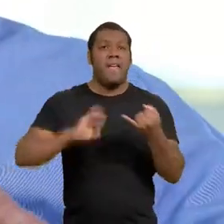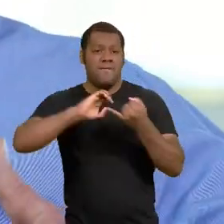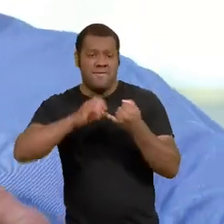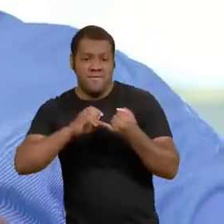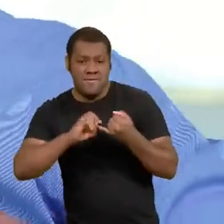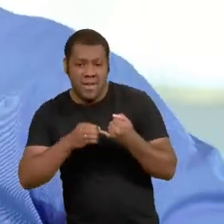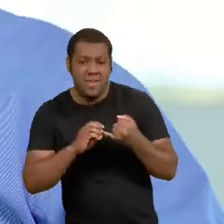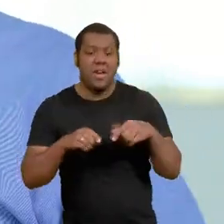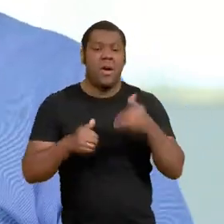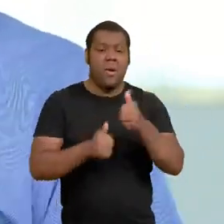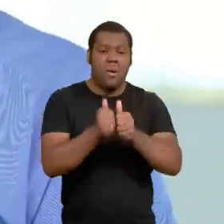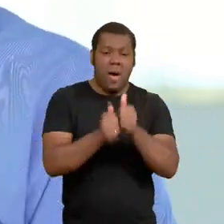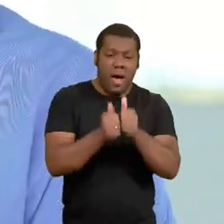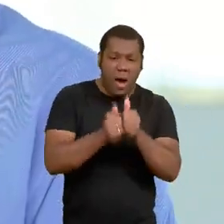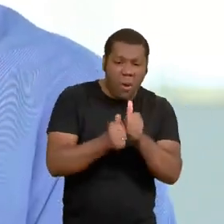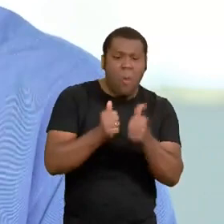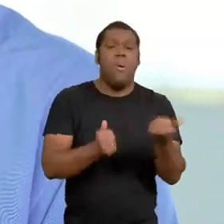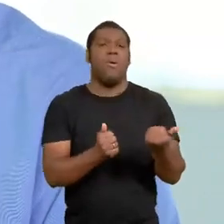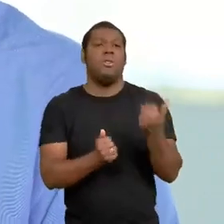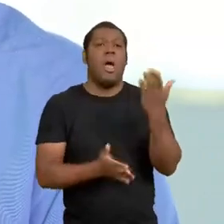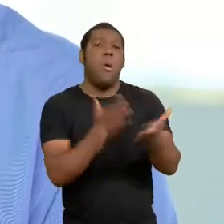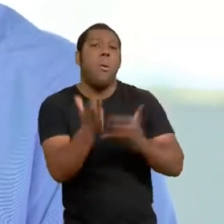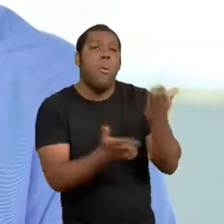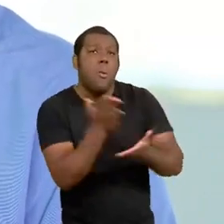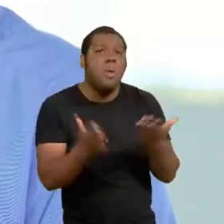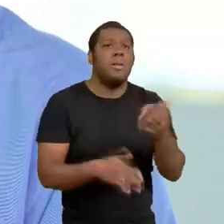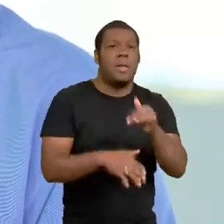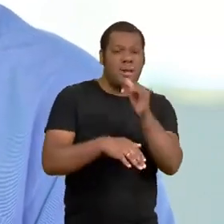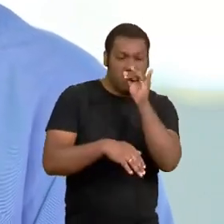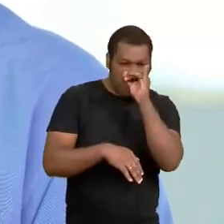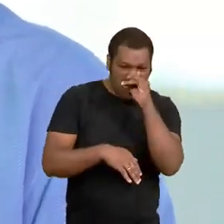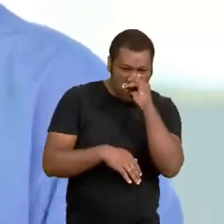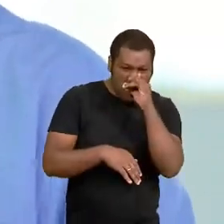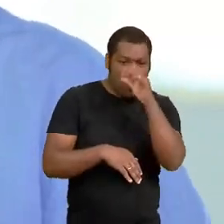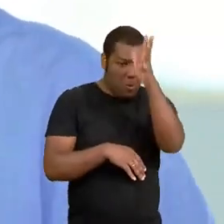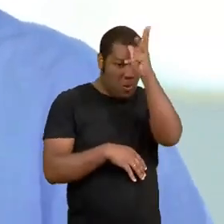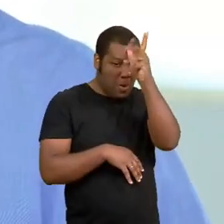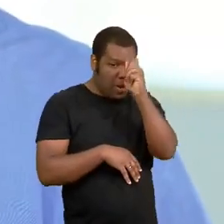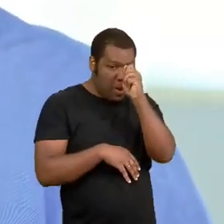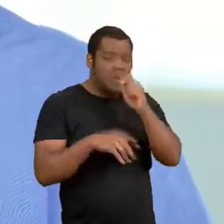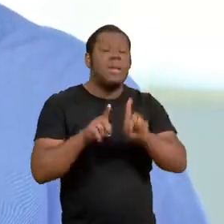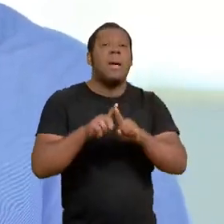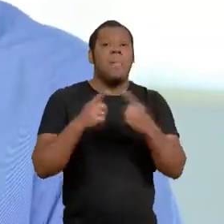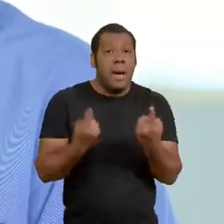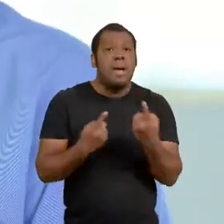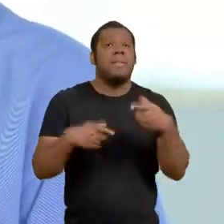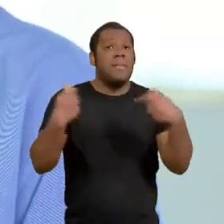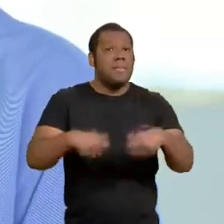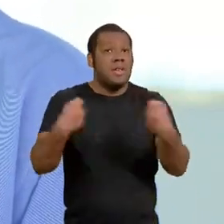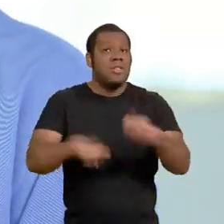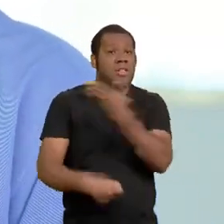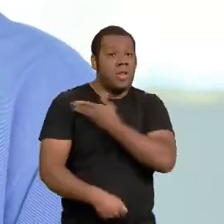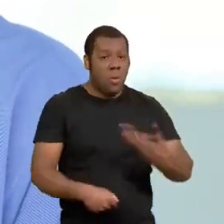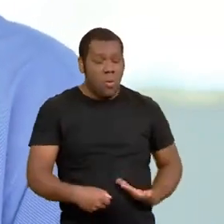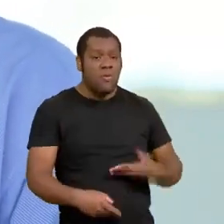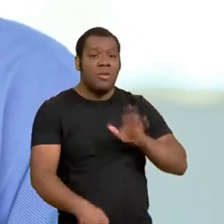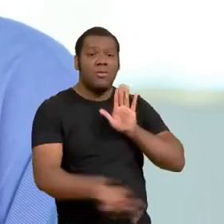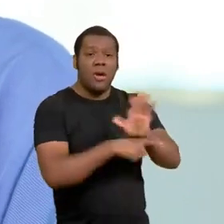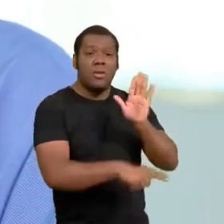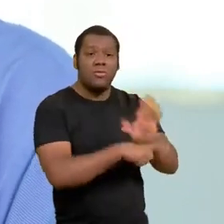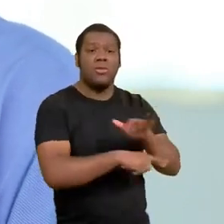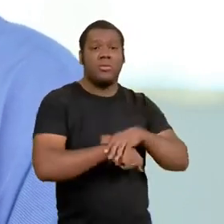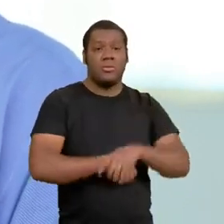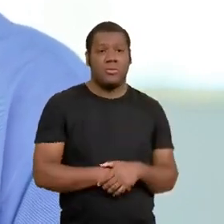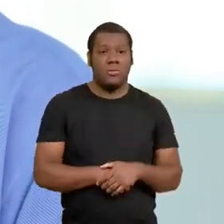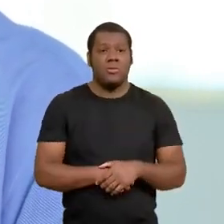porco, galinha, cria... Mas essa gente precisa ter uma ajuda melhor, porque essa gente pode baratear o